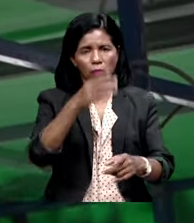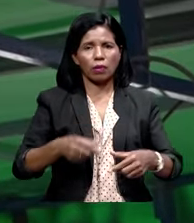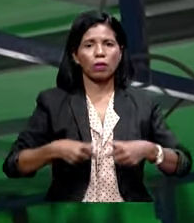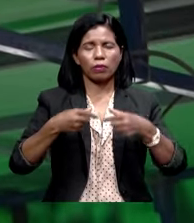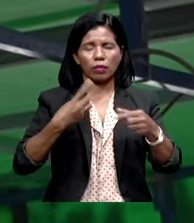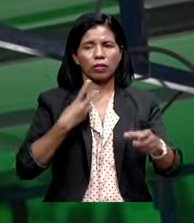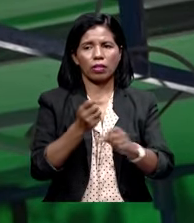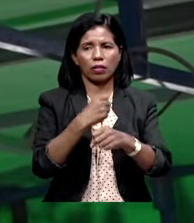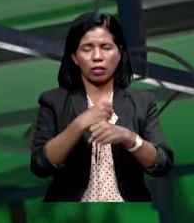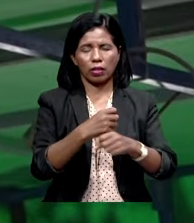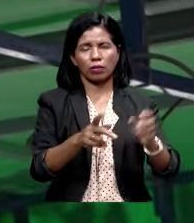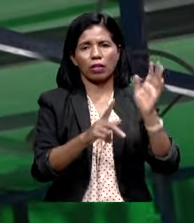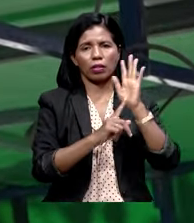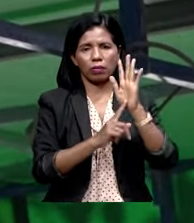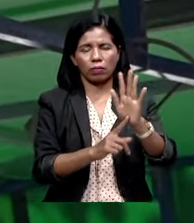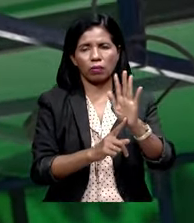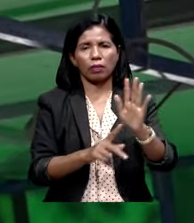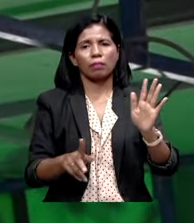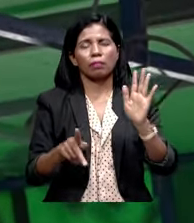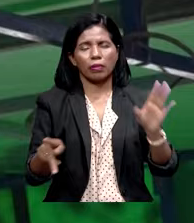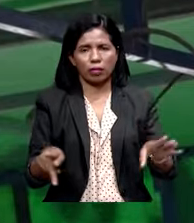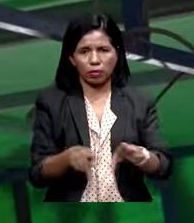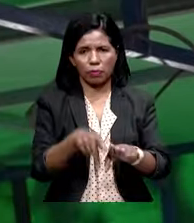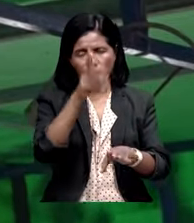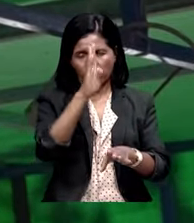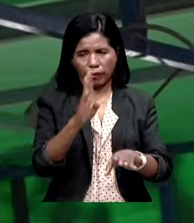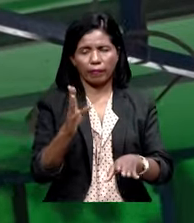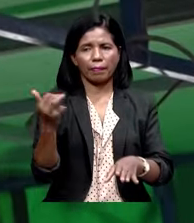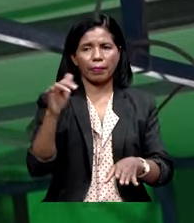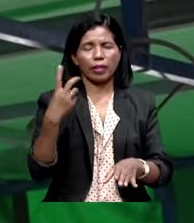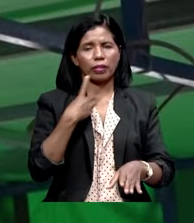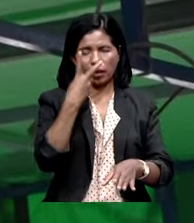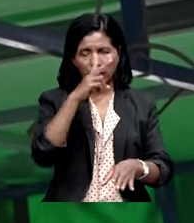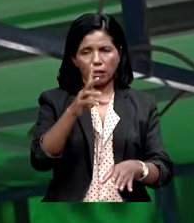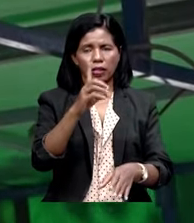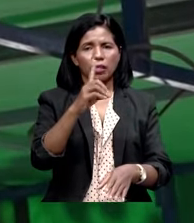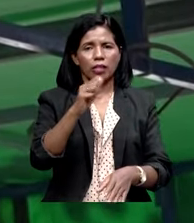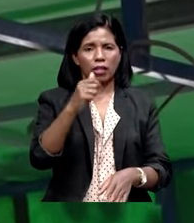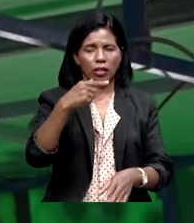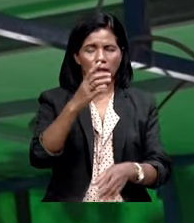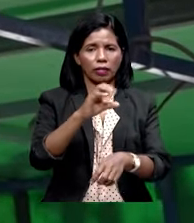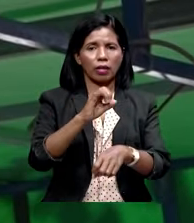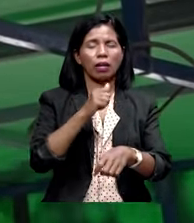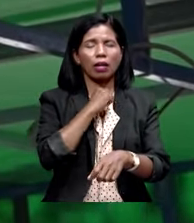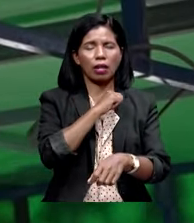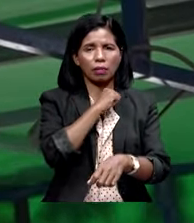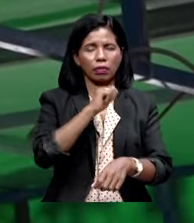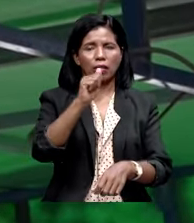tudo, presença no Roma, menina. Itarahare, Rússi, diácono, aquino, niha tudo, ninha